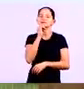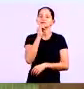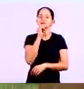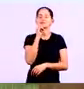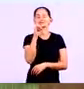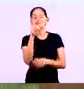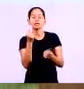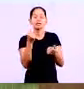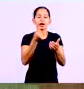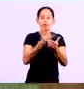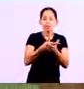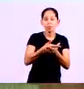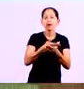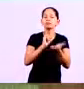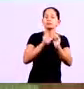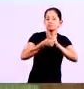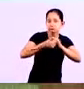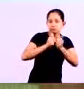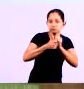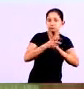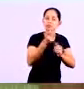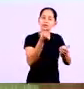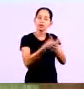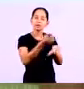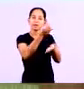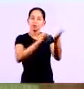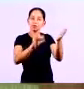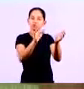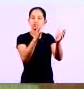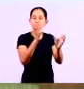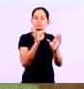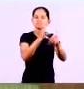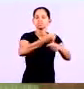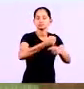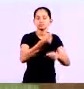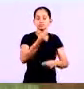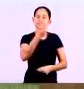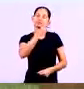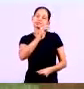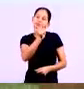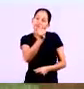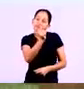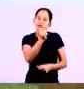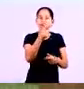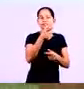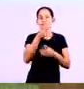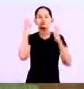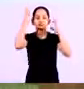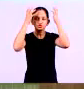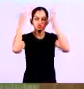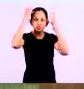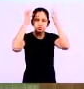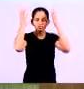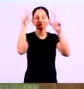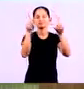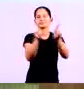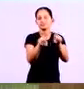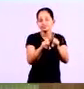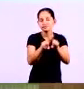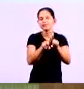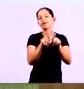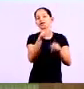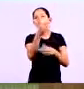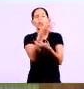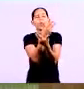um pacote de arroz, tem tributo ali. Boa parte daquilo ali é tributo. Quando você compra um shampoo, tem tributo. Quando você